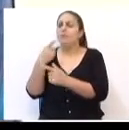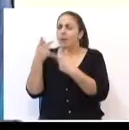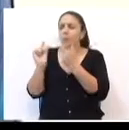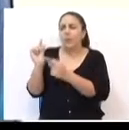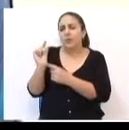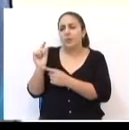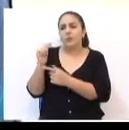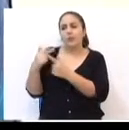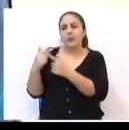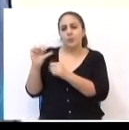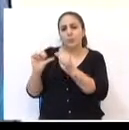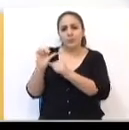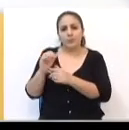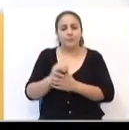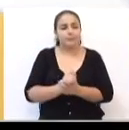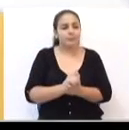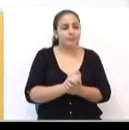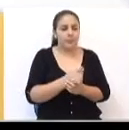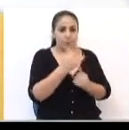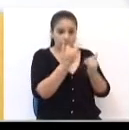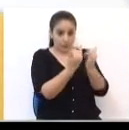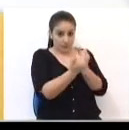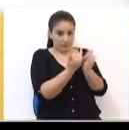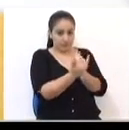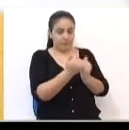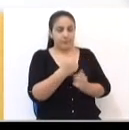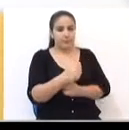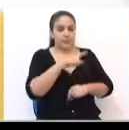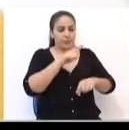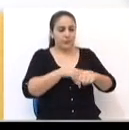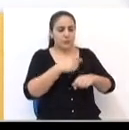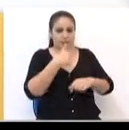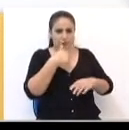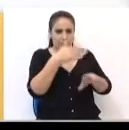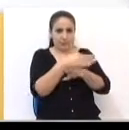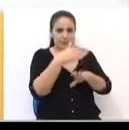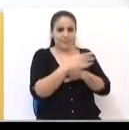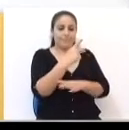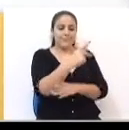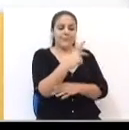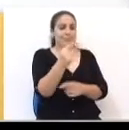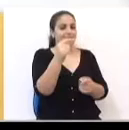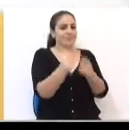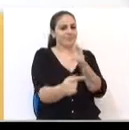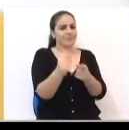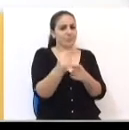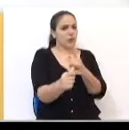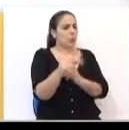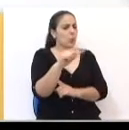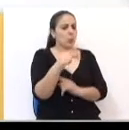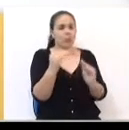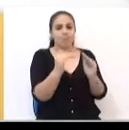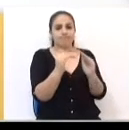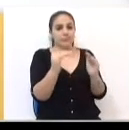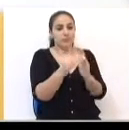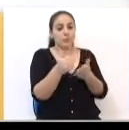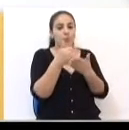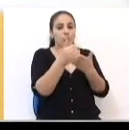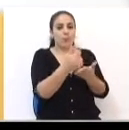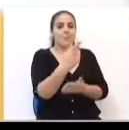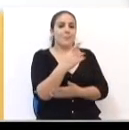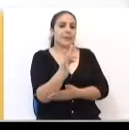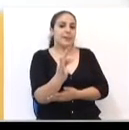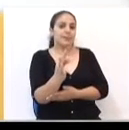decisão. Por exemplo, quando eu era membro do PP, não concordava, nunca concordei com o apoio do PP